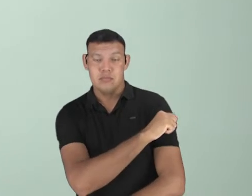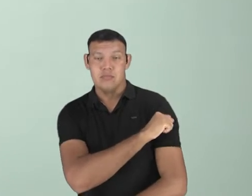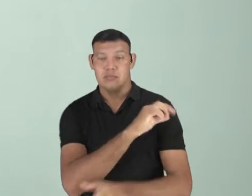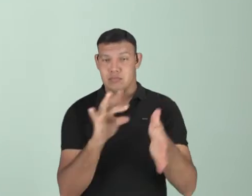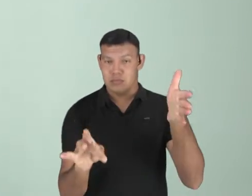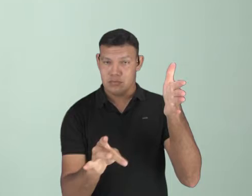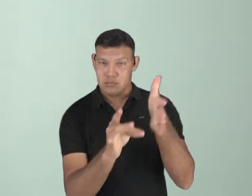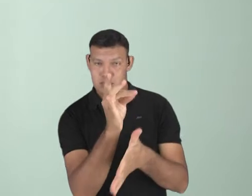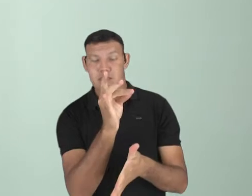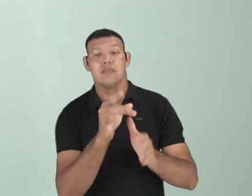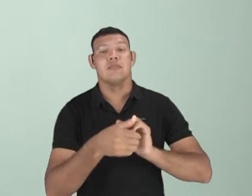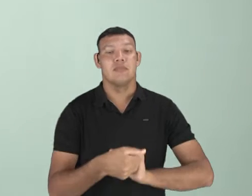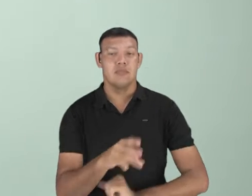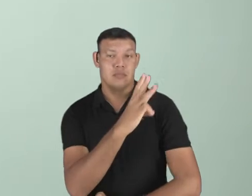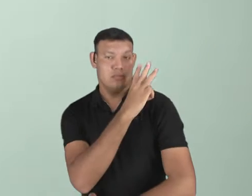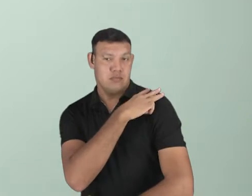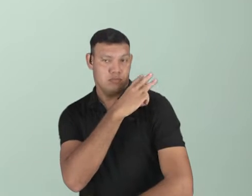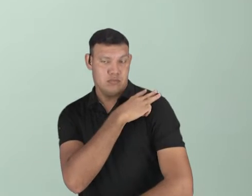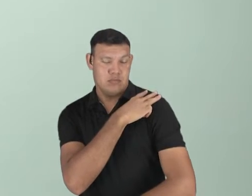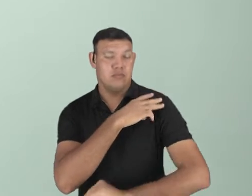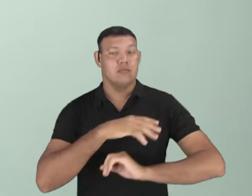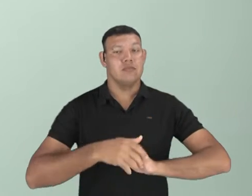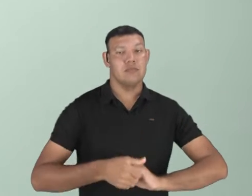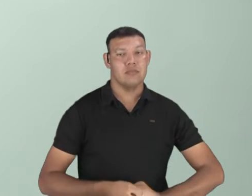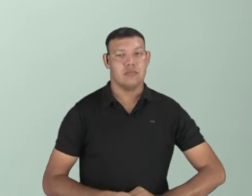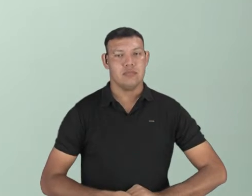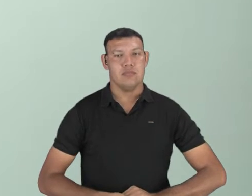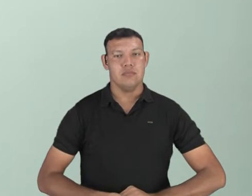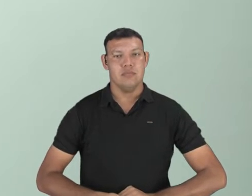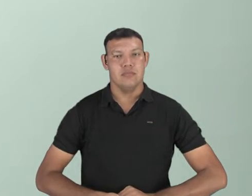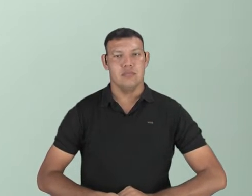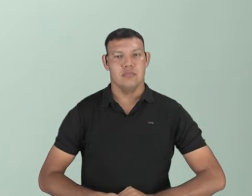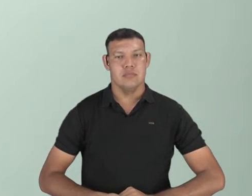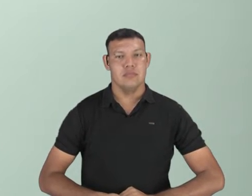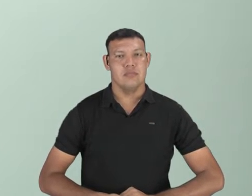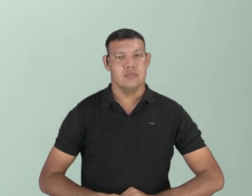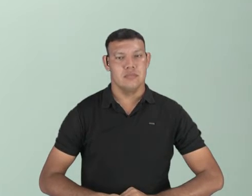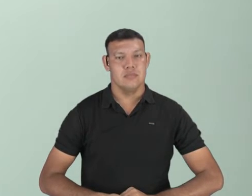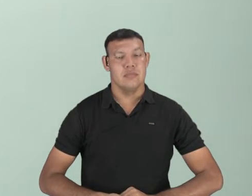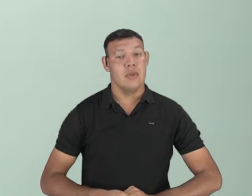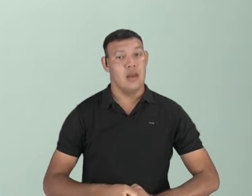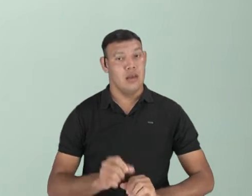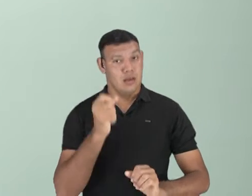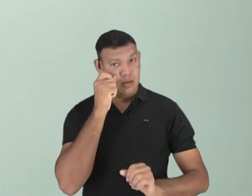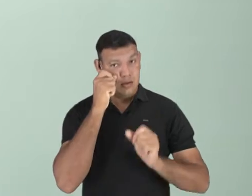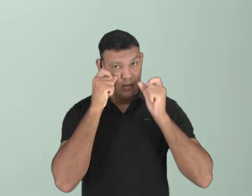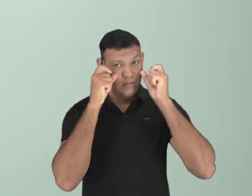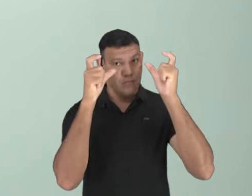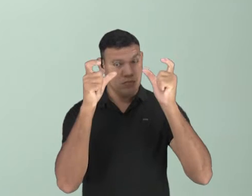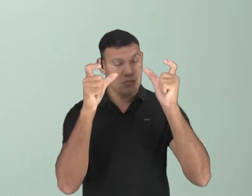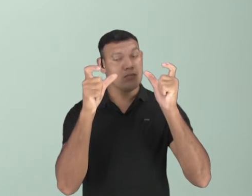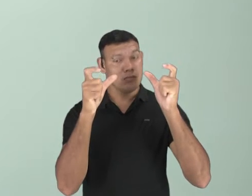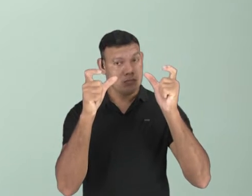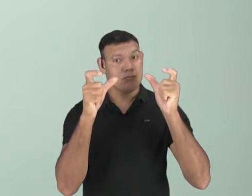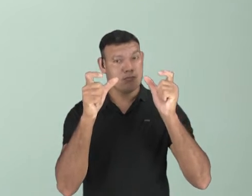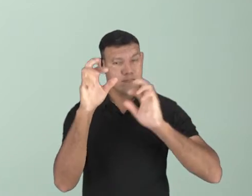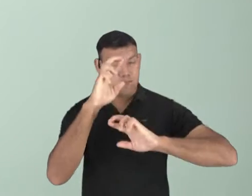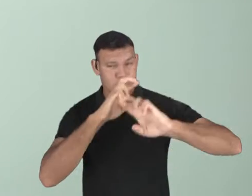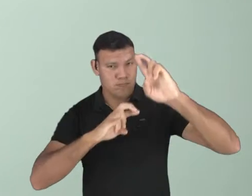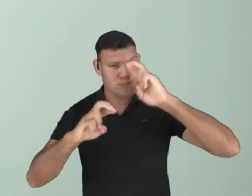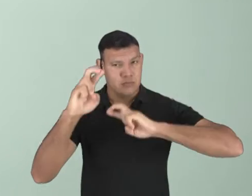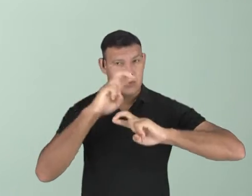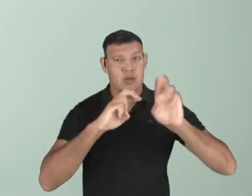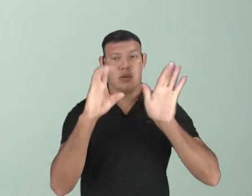estão matriculados na terceira série do ensino médio. E ainda faço uma observação. O conteúdo que